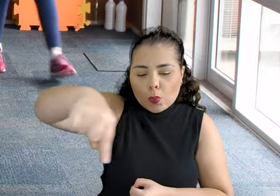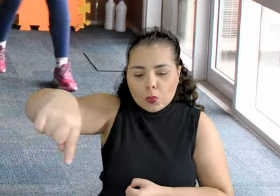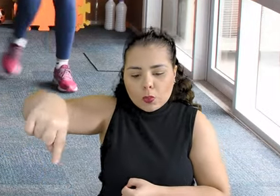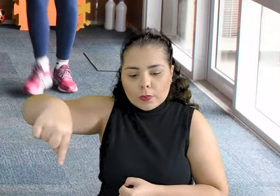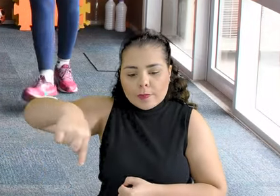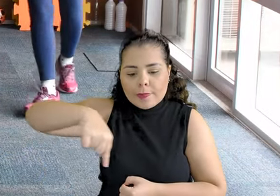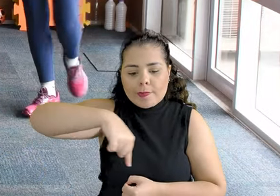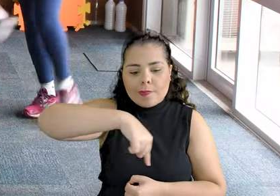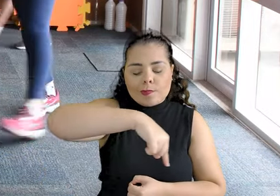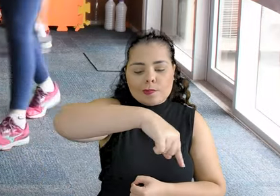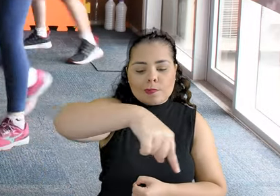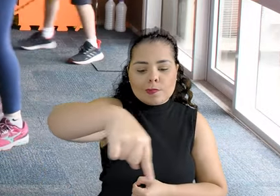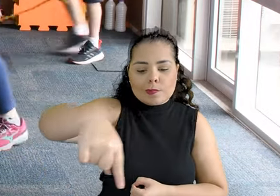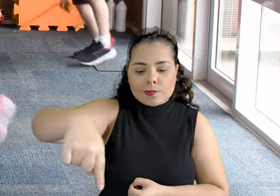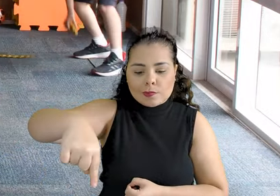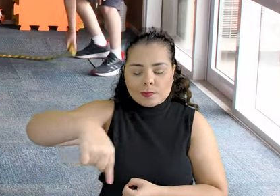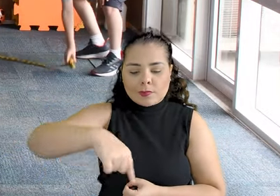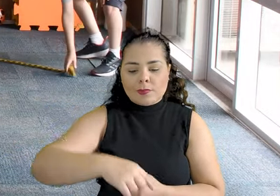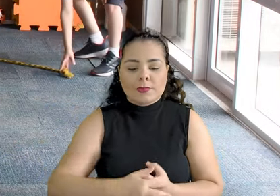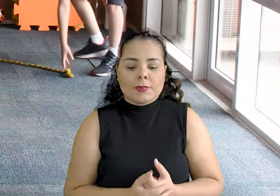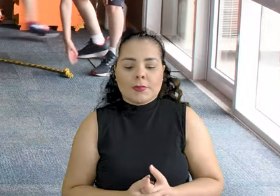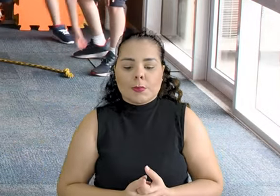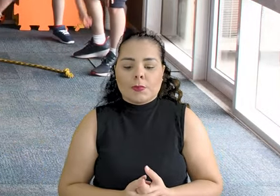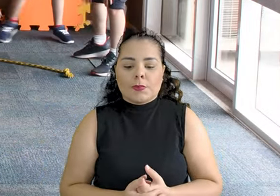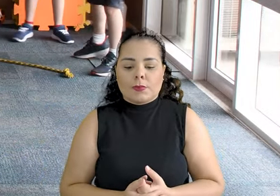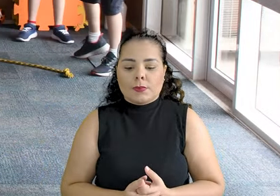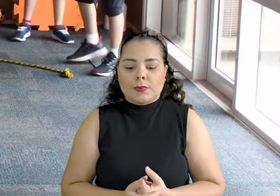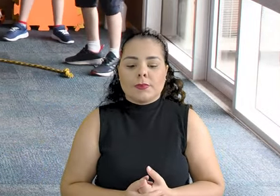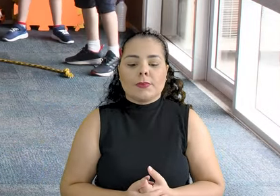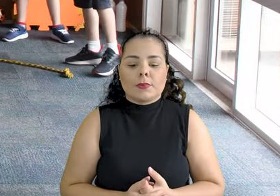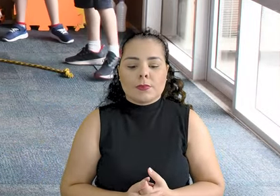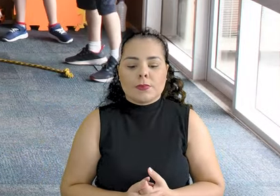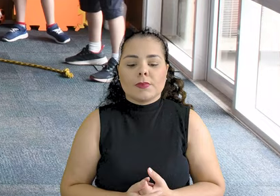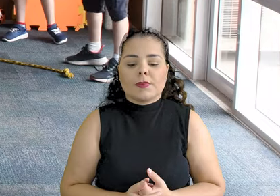Uma voltinha, uma voltinha, uma voltinha.